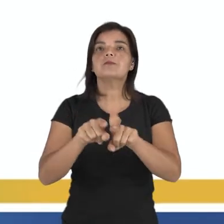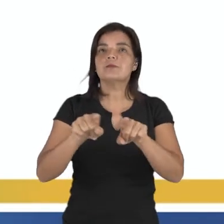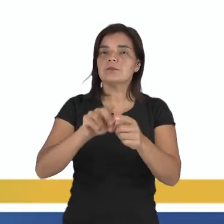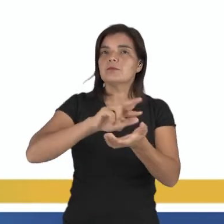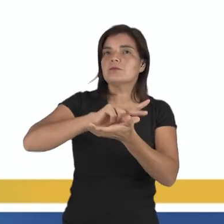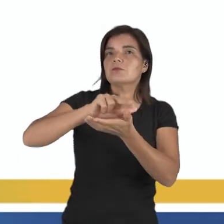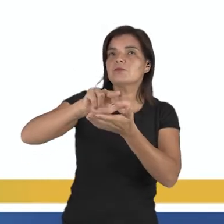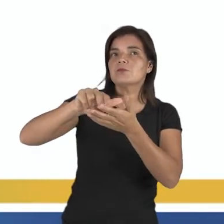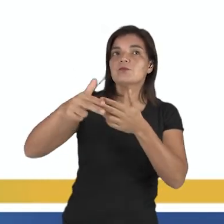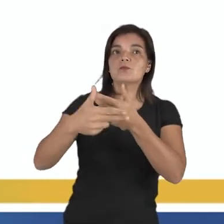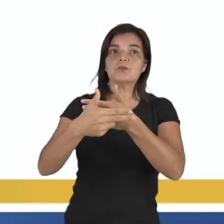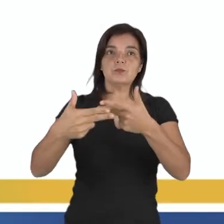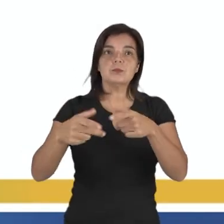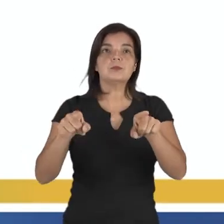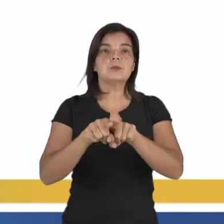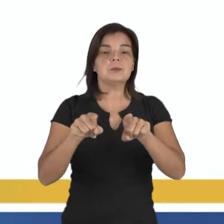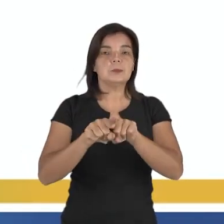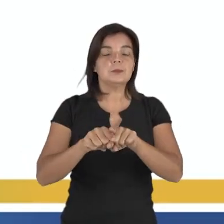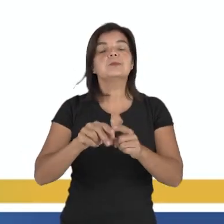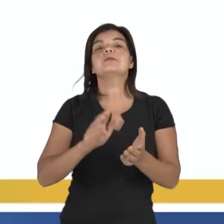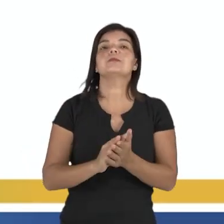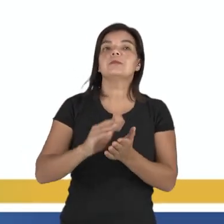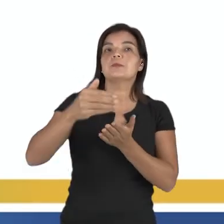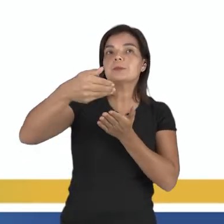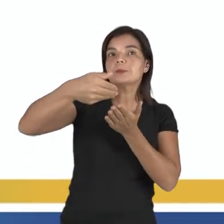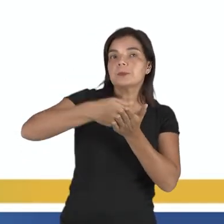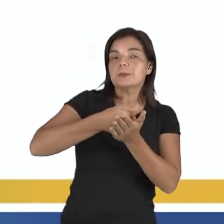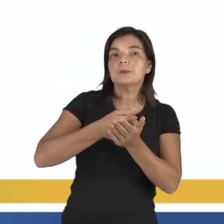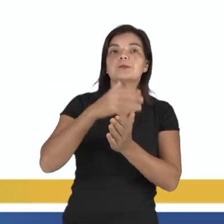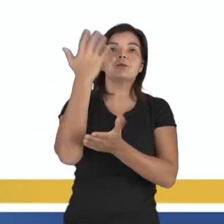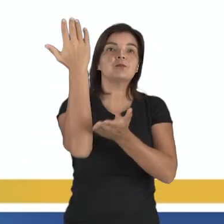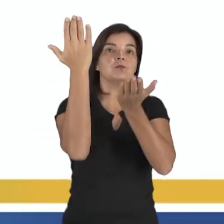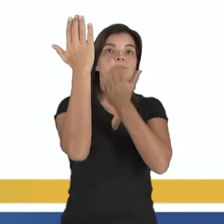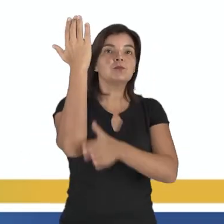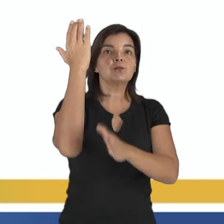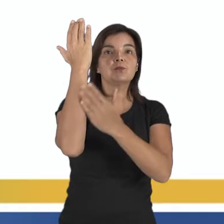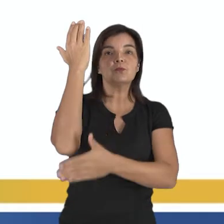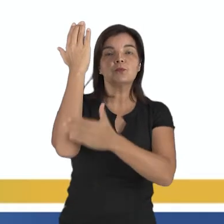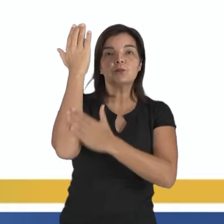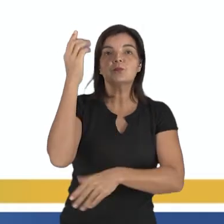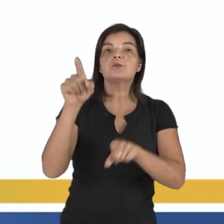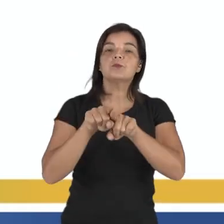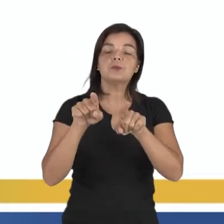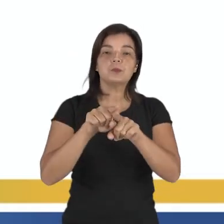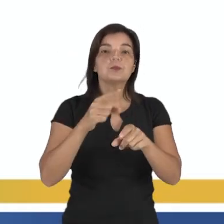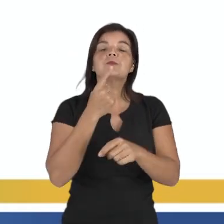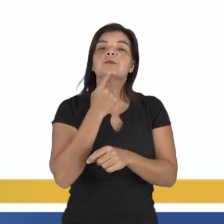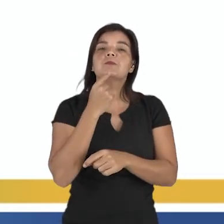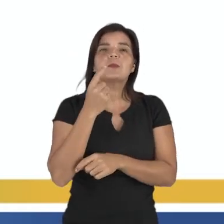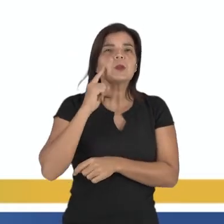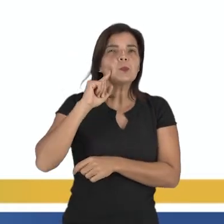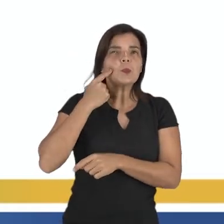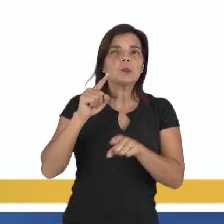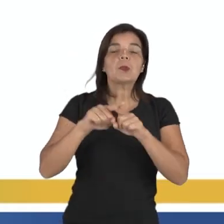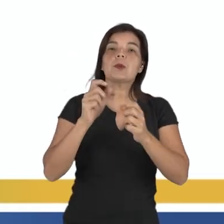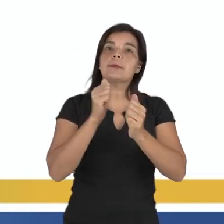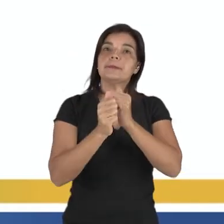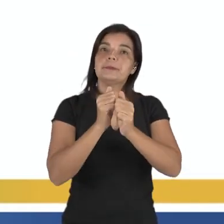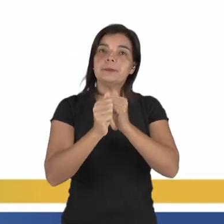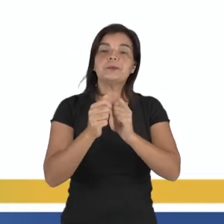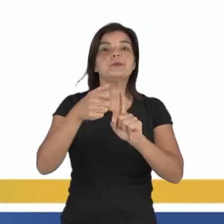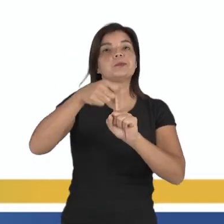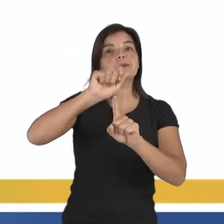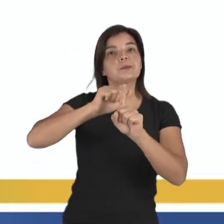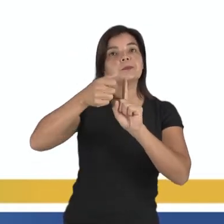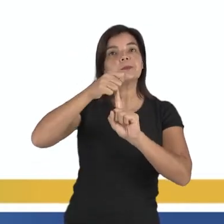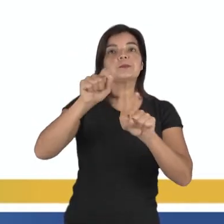grande diversidade de produtos. Entre esses produtos estão o abacate, o abacaxi, a acerola, o arroz, a banana,